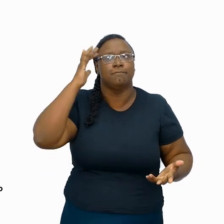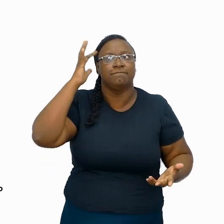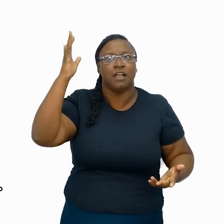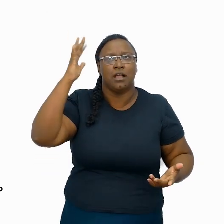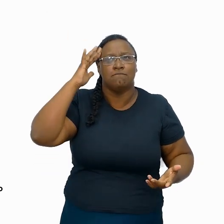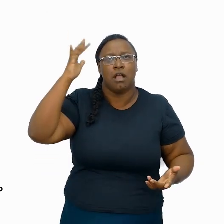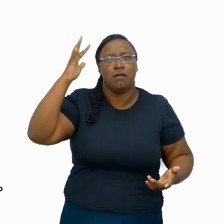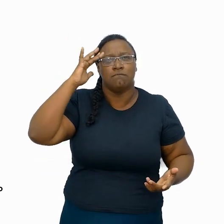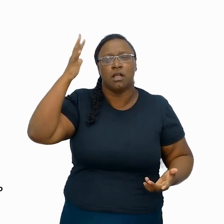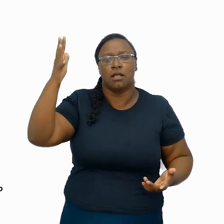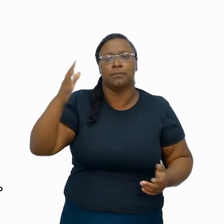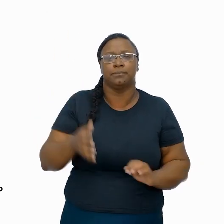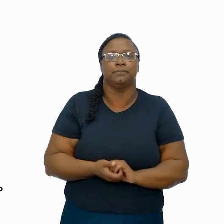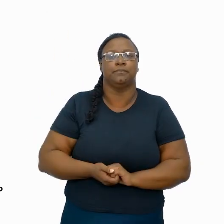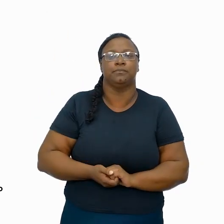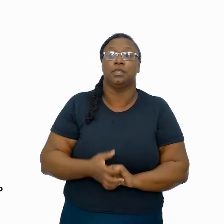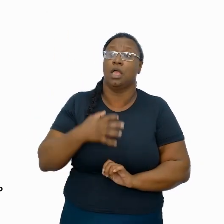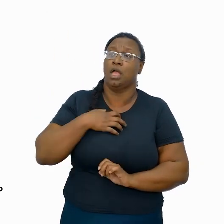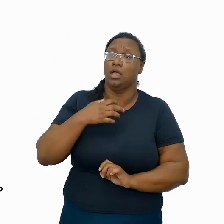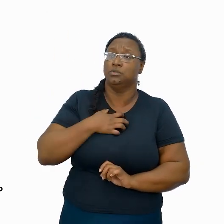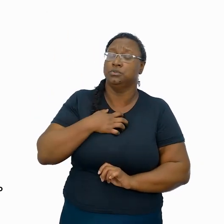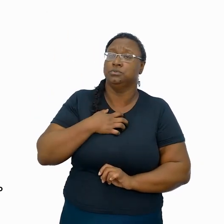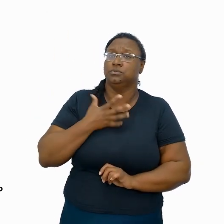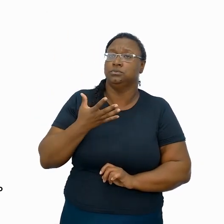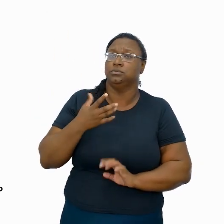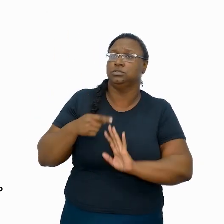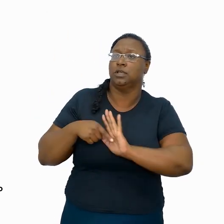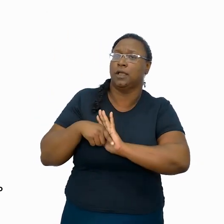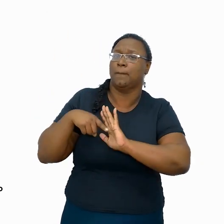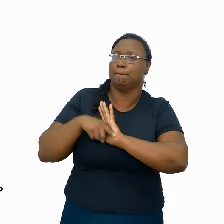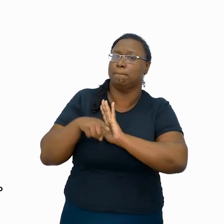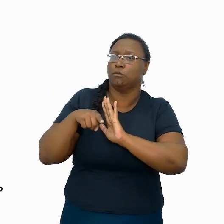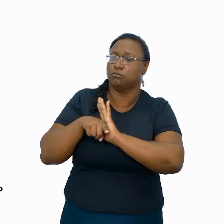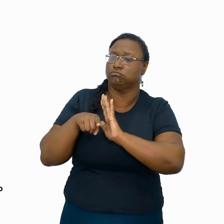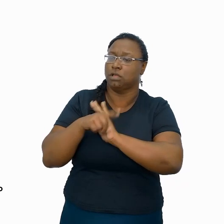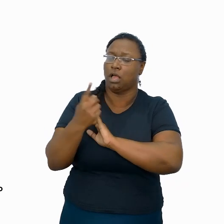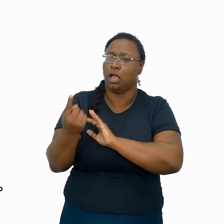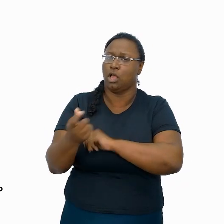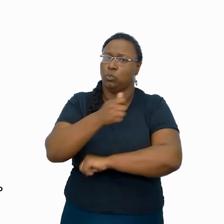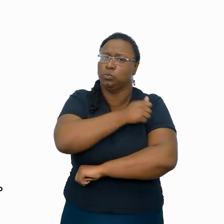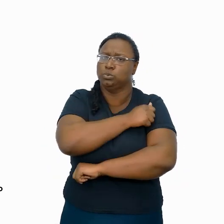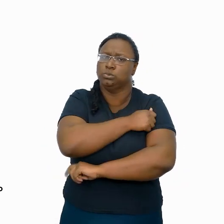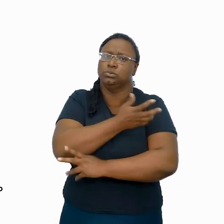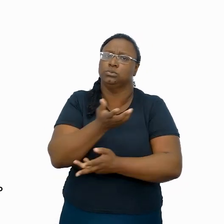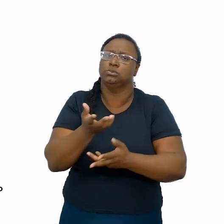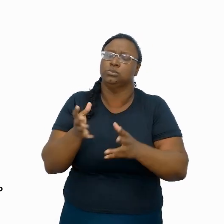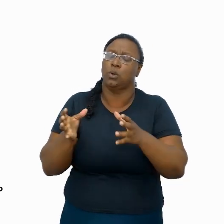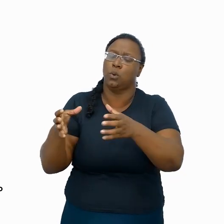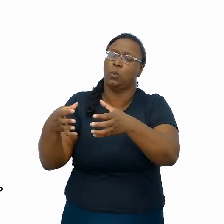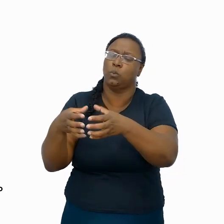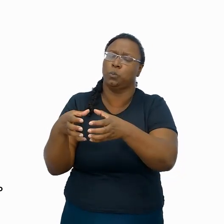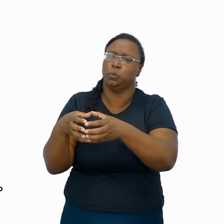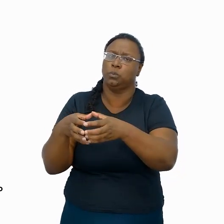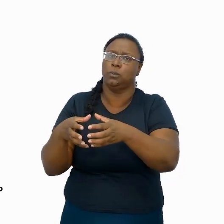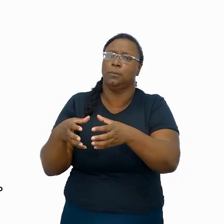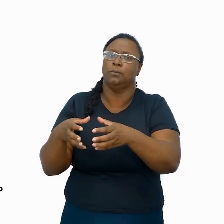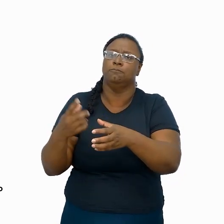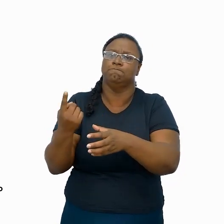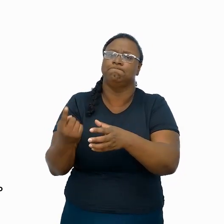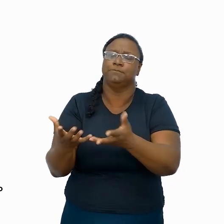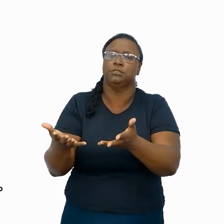Então, são formas, né, de questionar a atitude do aluno ali, do grupo, do aluno, dos